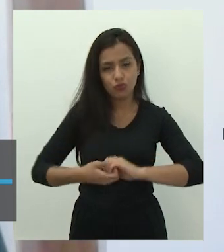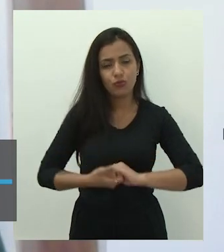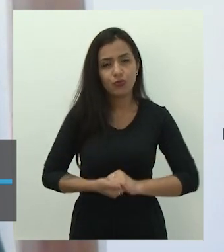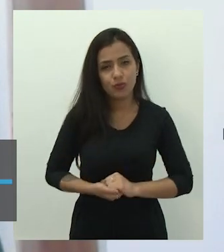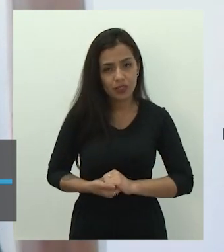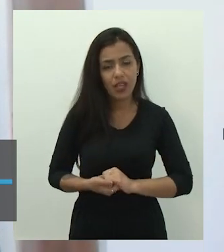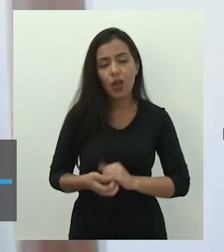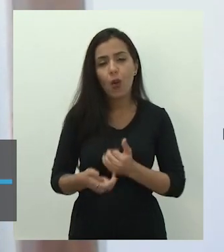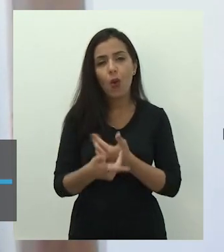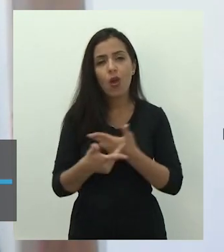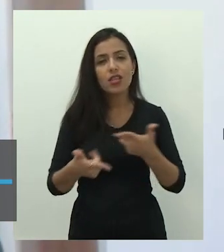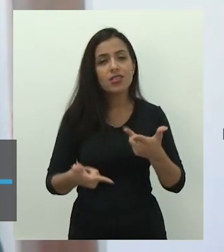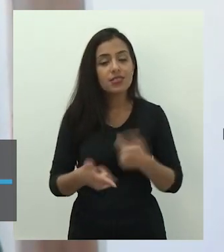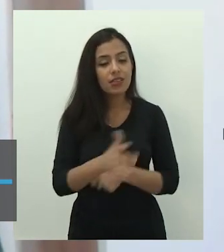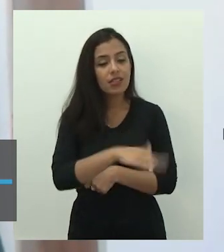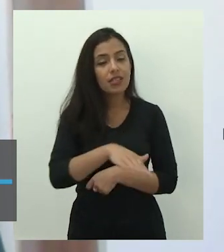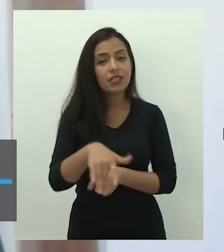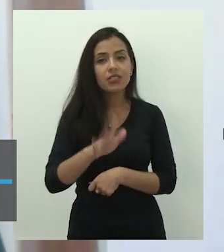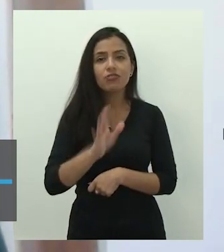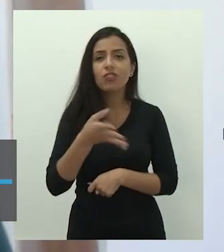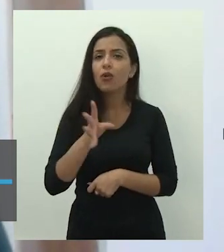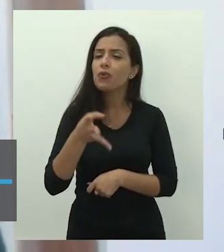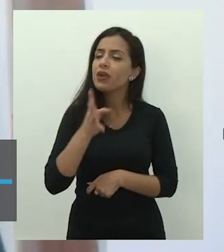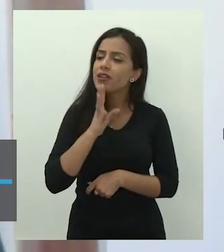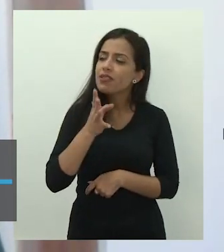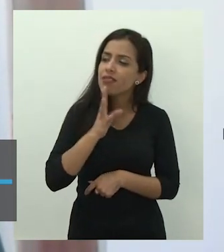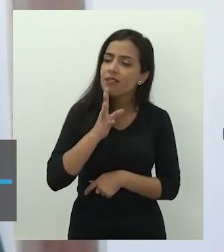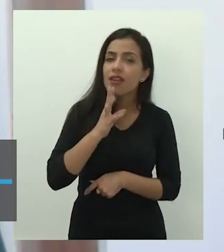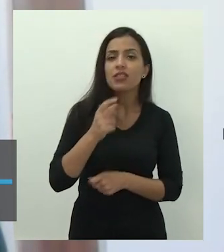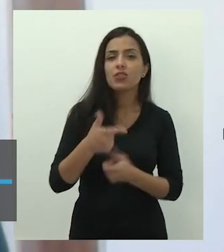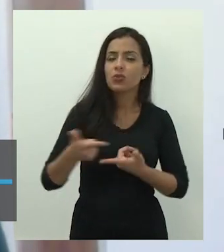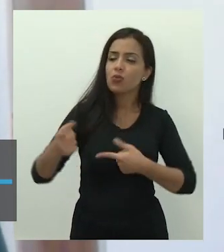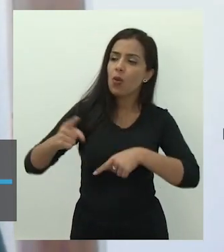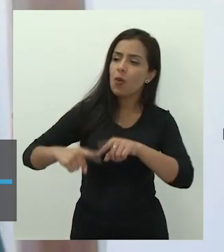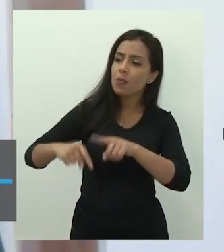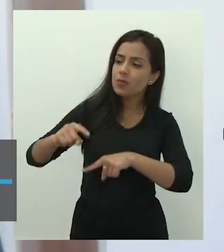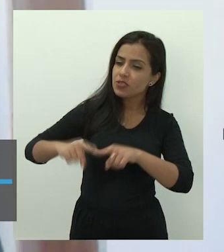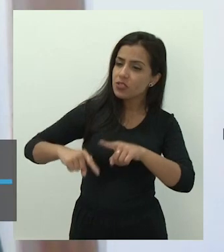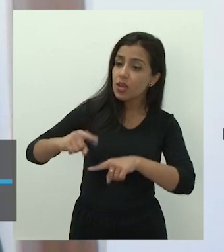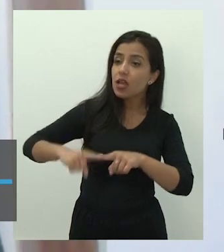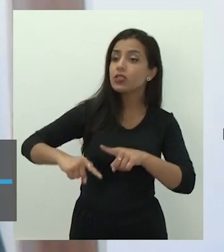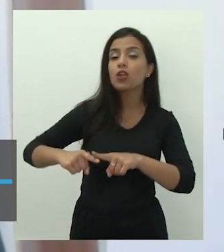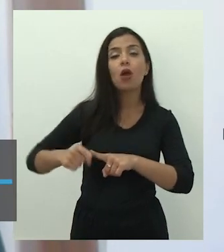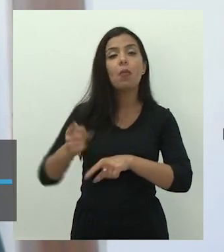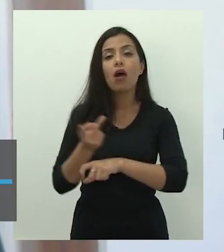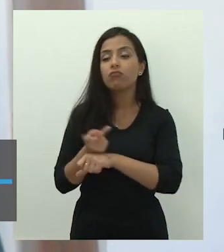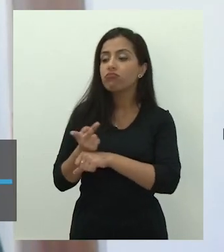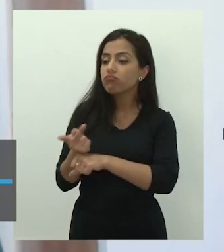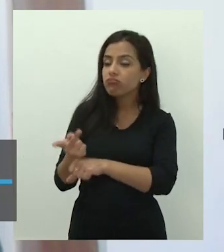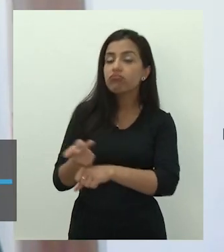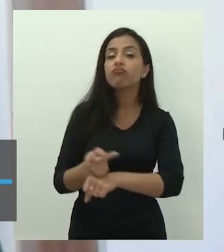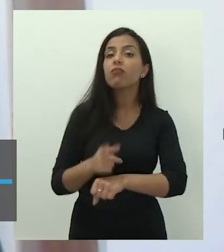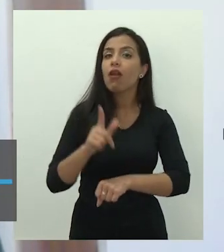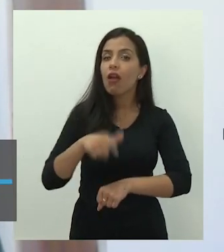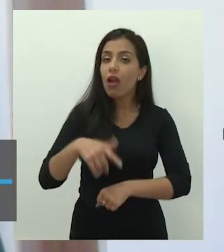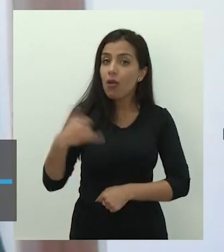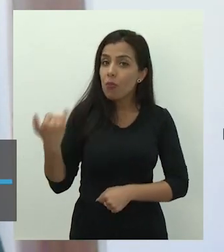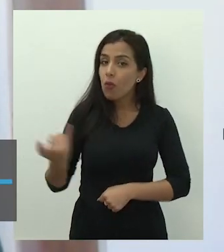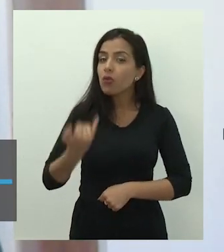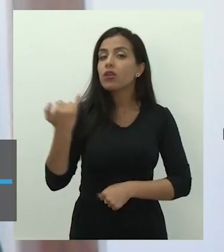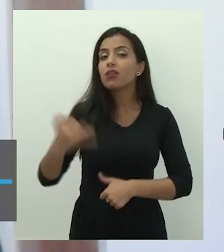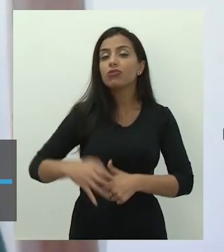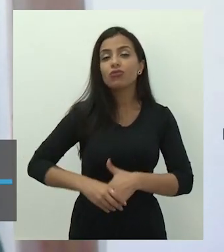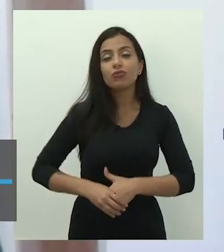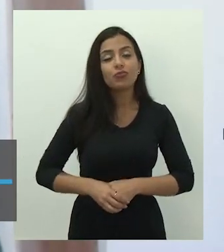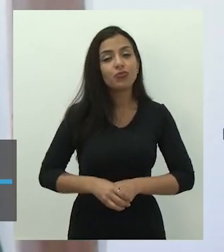das crianças, o agrupamento manual, a utilização de objetos para que elas explorem é muito importante.